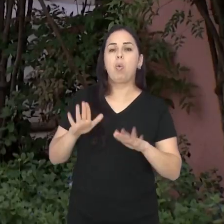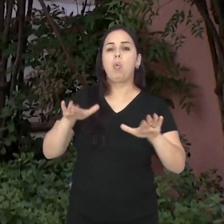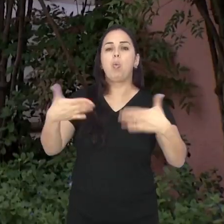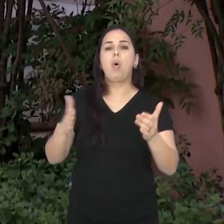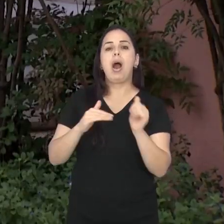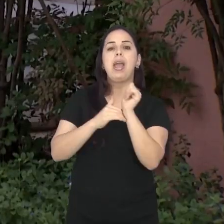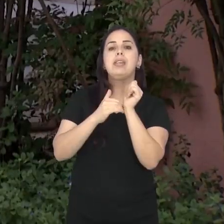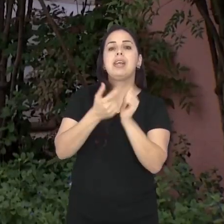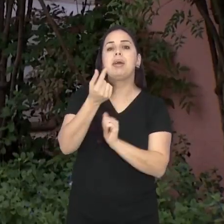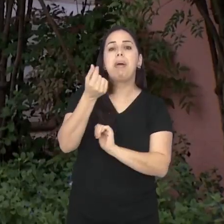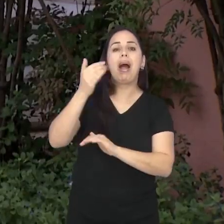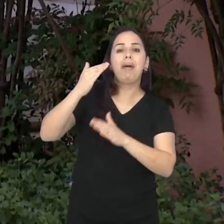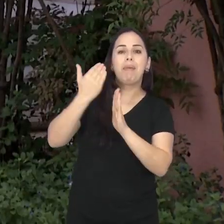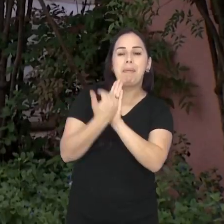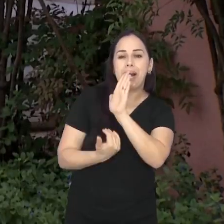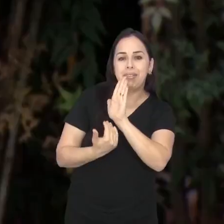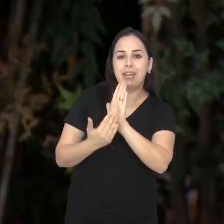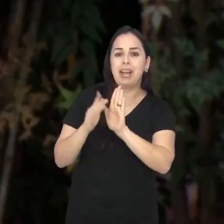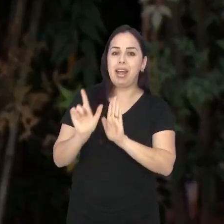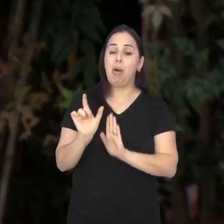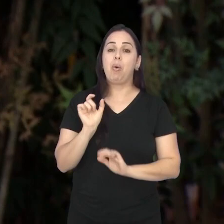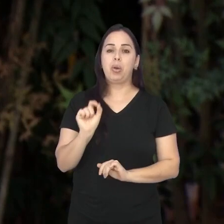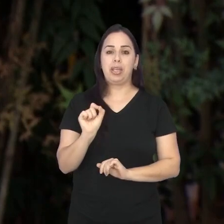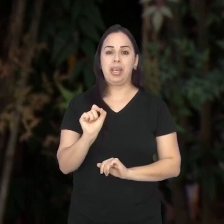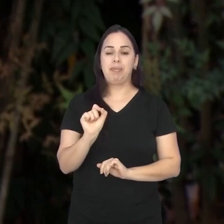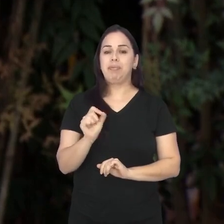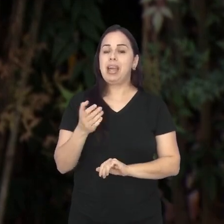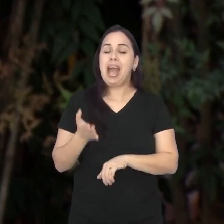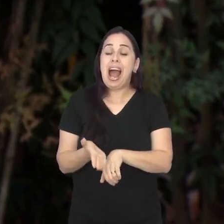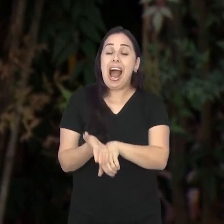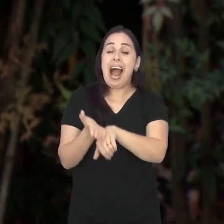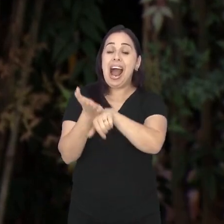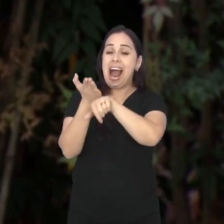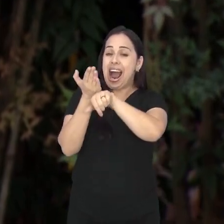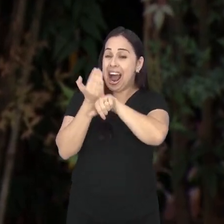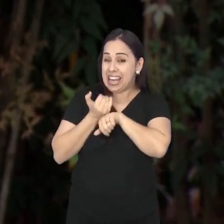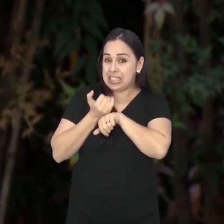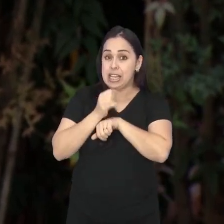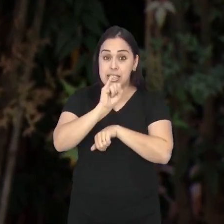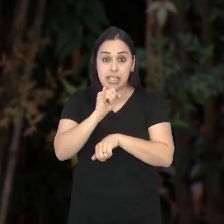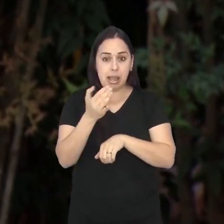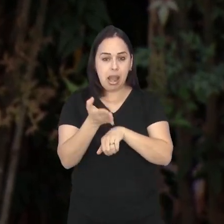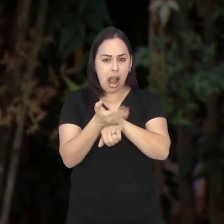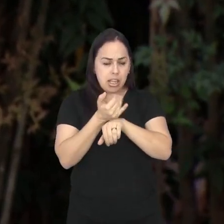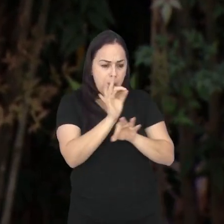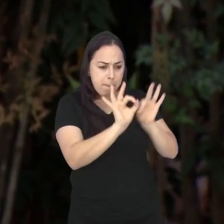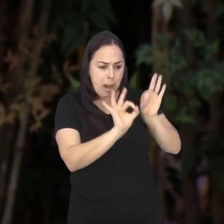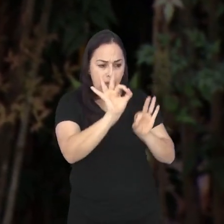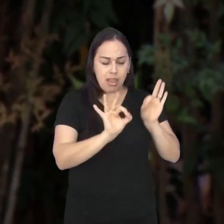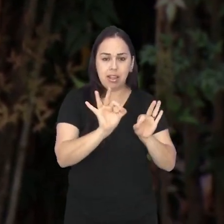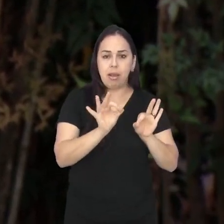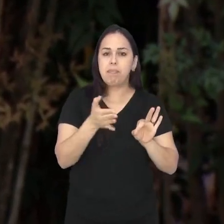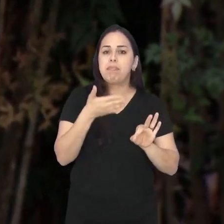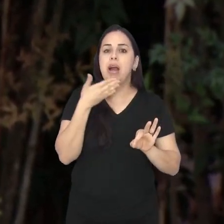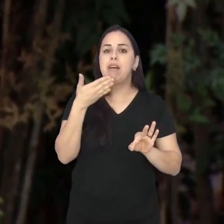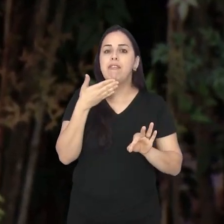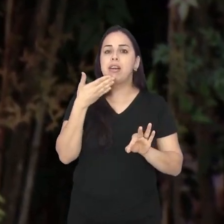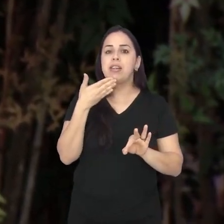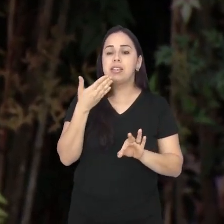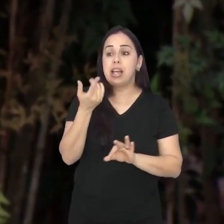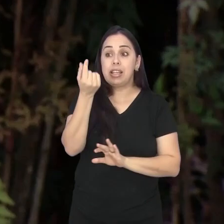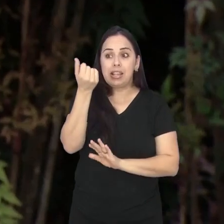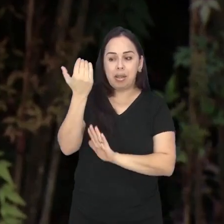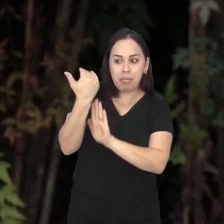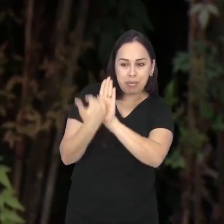conta qual é o segredo para economizar. A palavra-chave é antecedência. O quanto antes você planejar, mais fácil